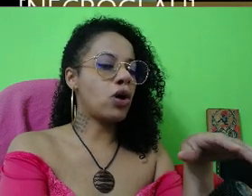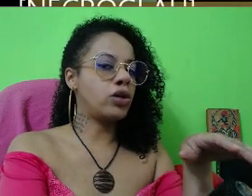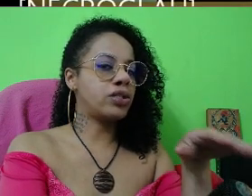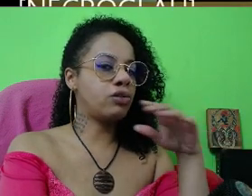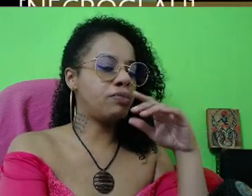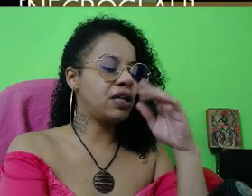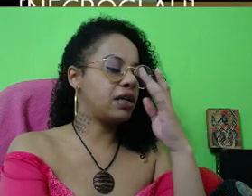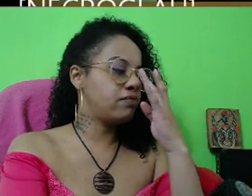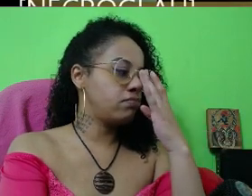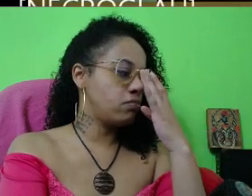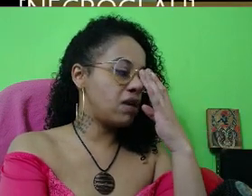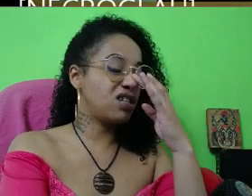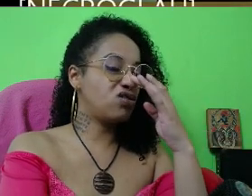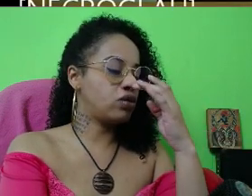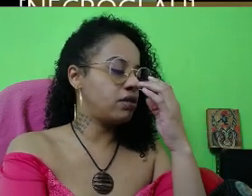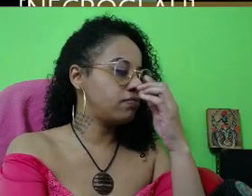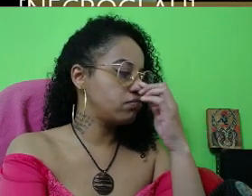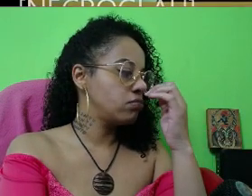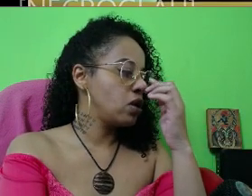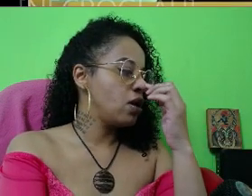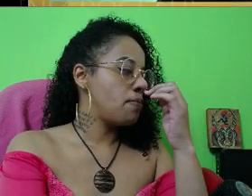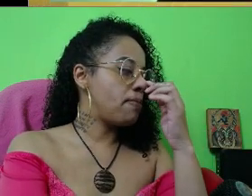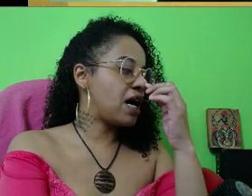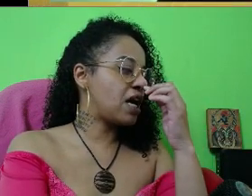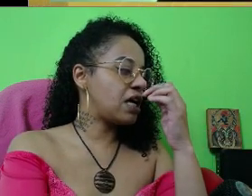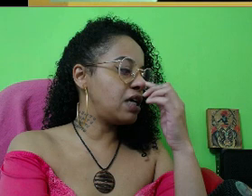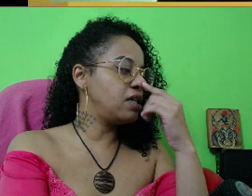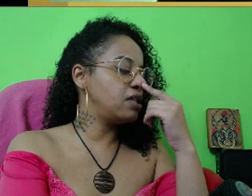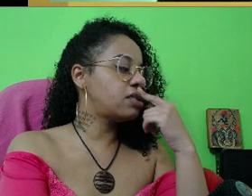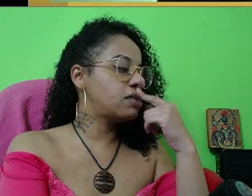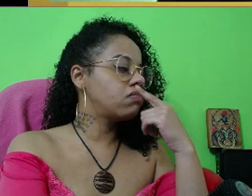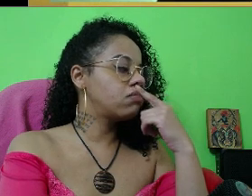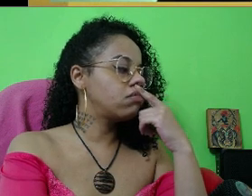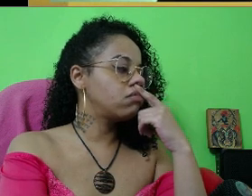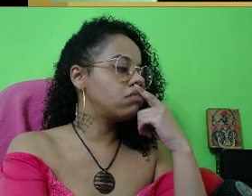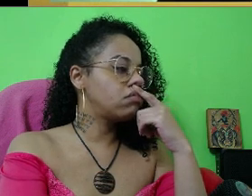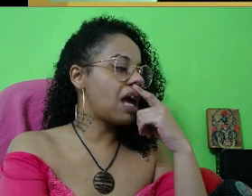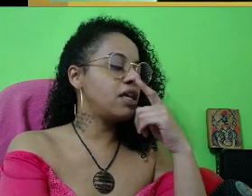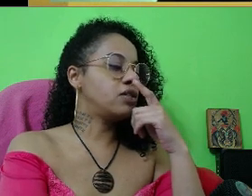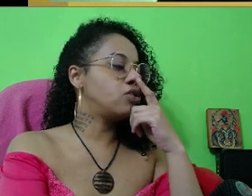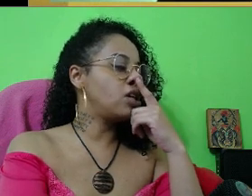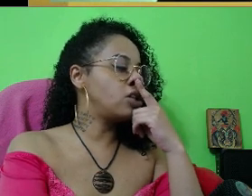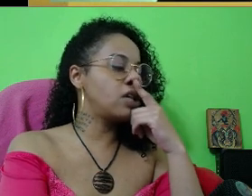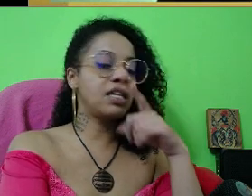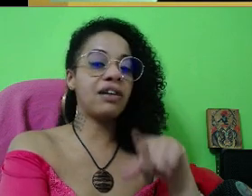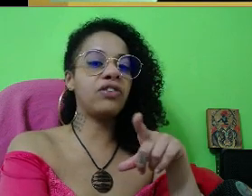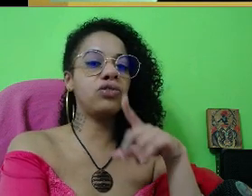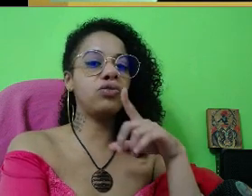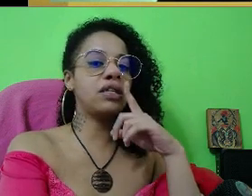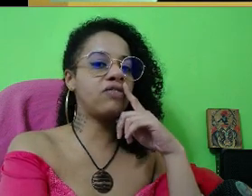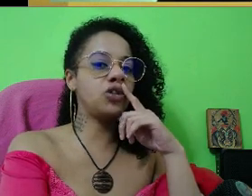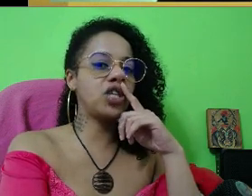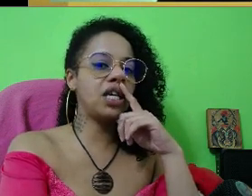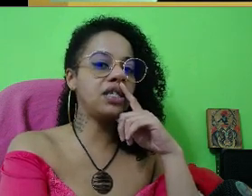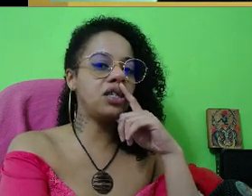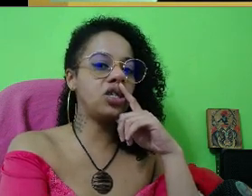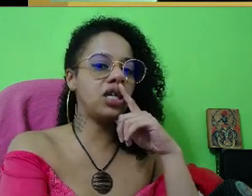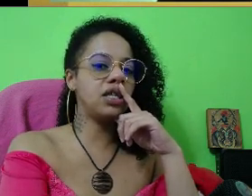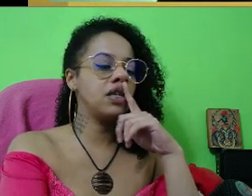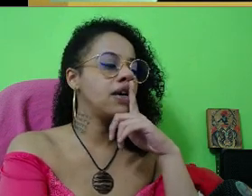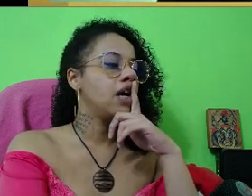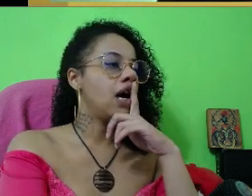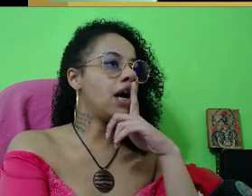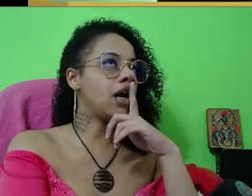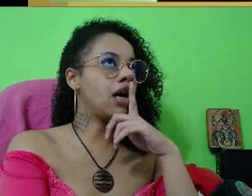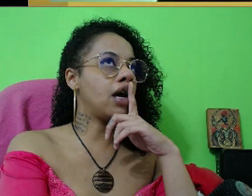Gal Costa o nome dela uma cantora Mas é isso gente ele tá falando do intervalo de 15